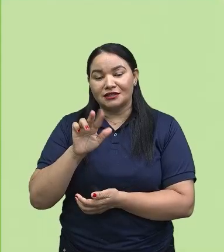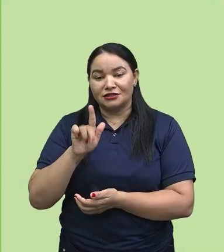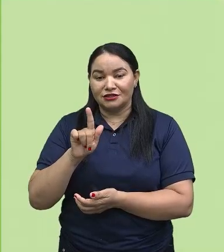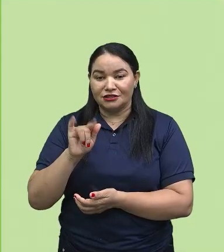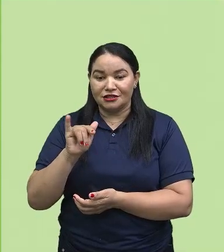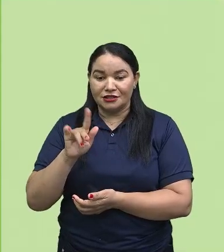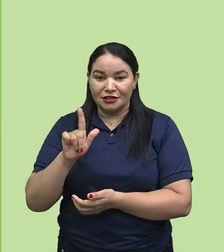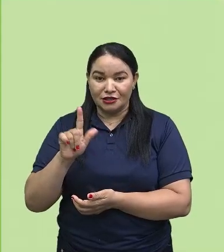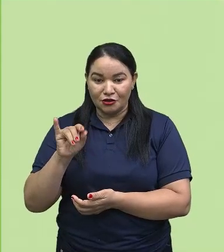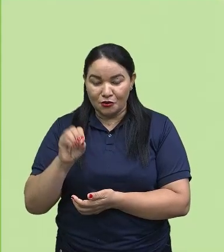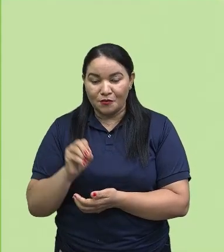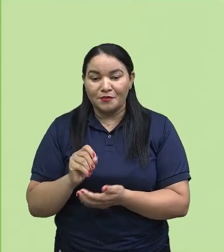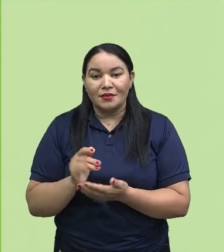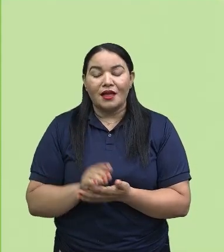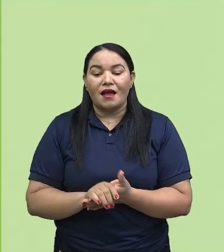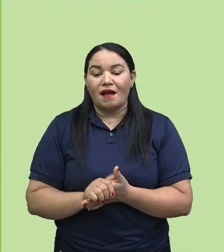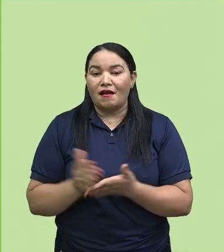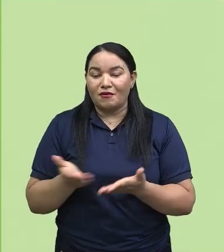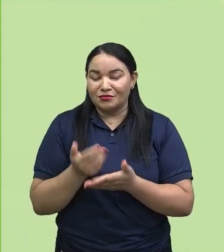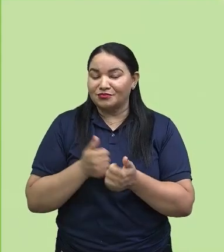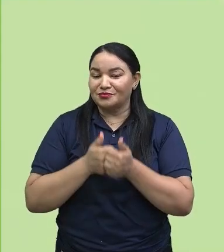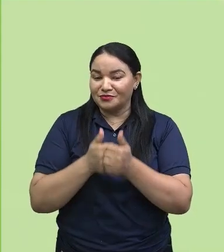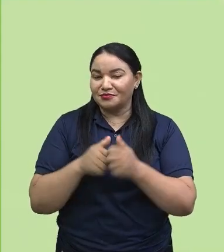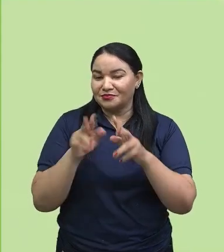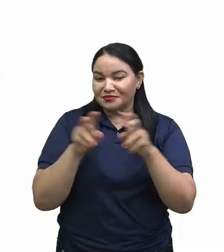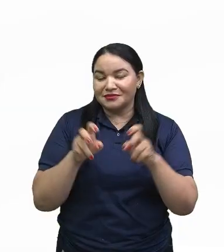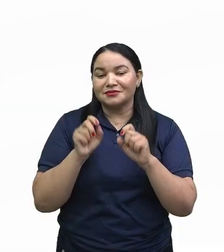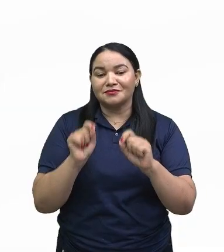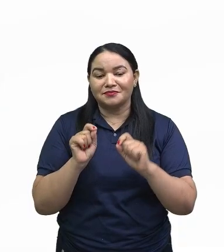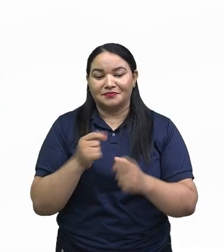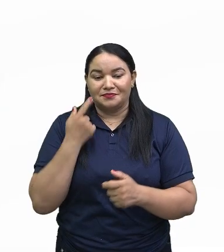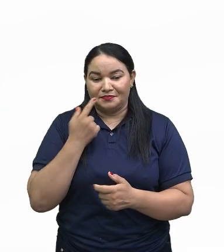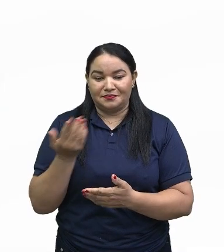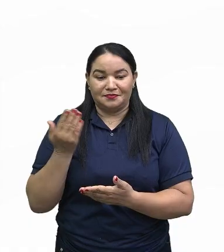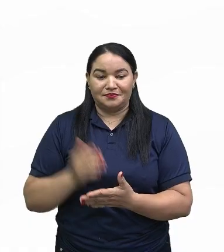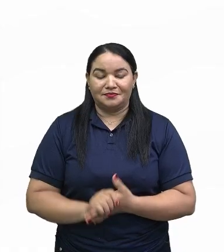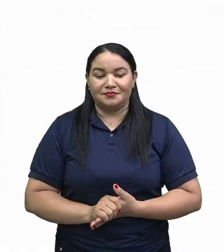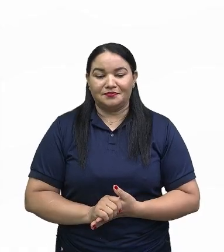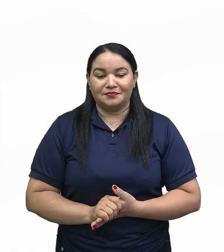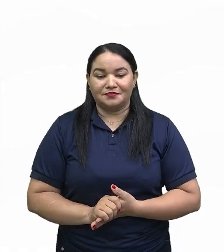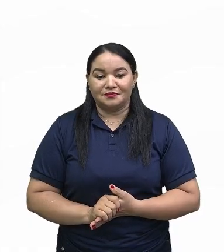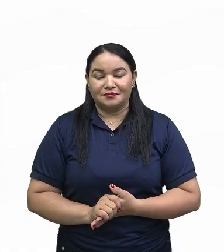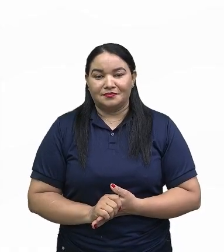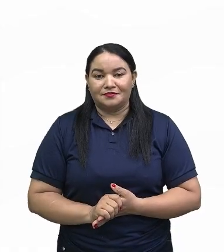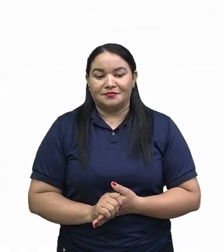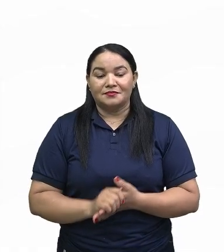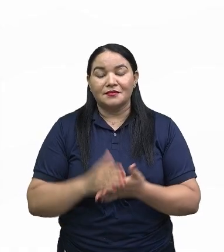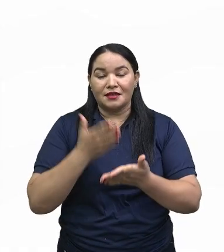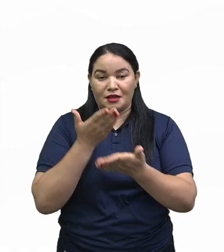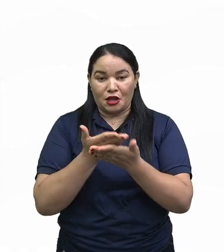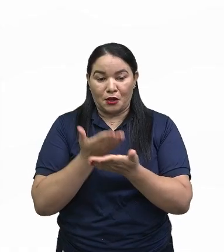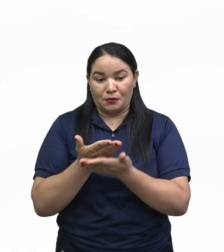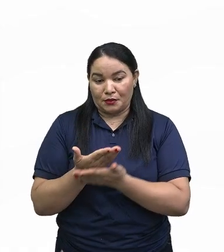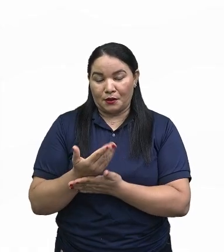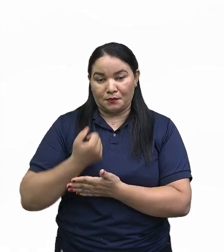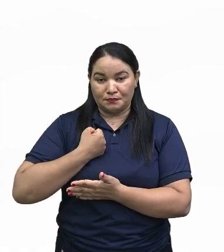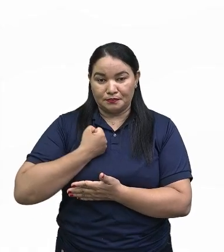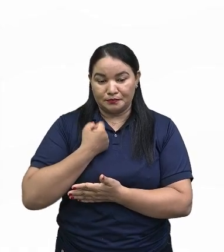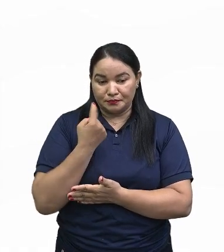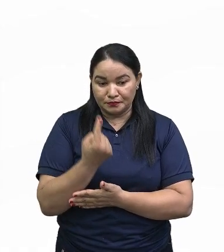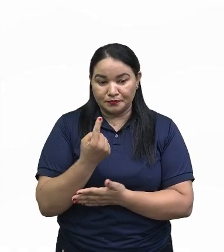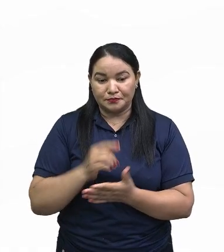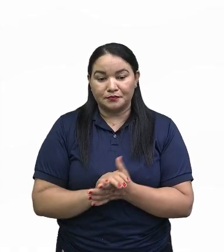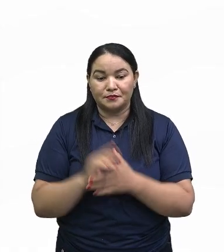agora vocês vão acompanhar comigo aí o nosso objeto de conhecimento da aula. Olha só, na nossa aula 1 traz aí o seguinte objeto